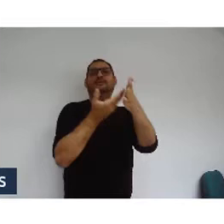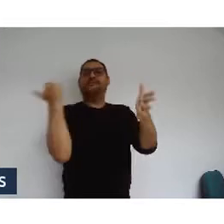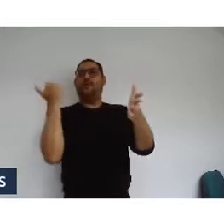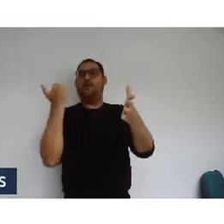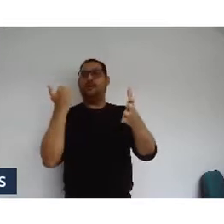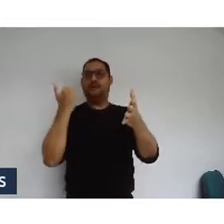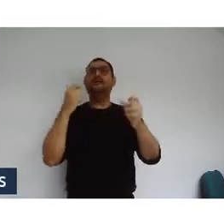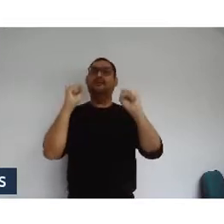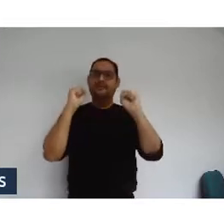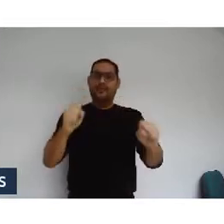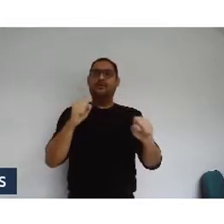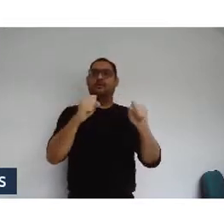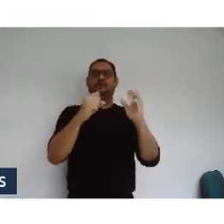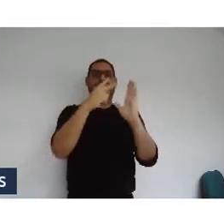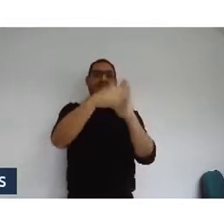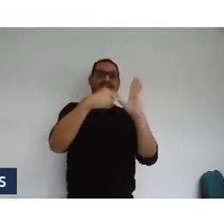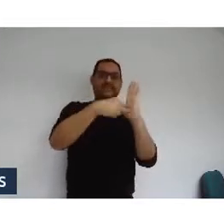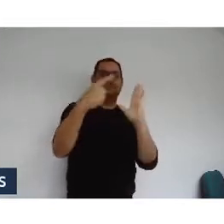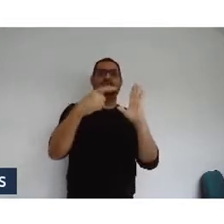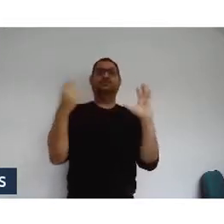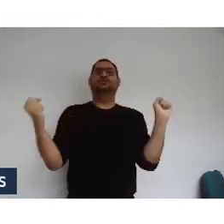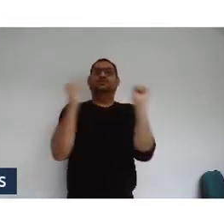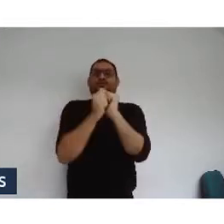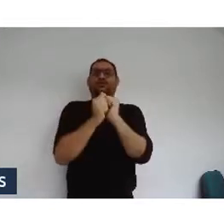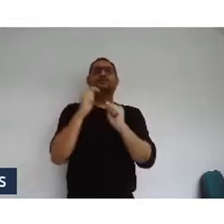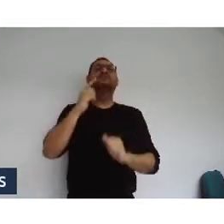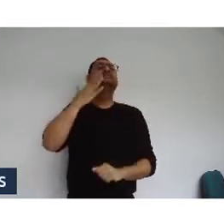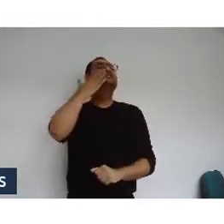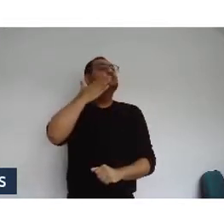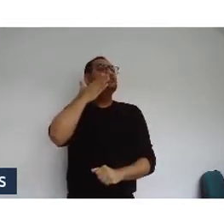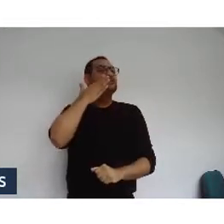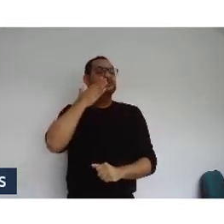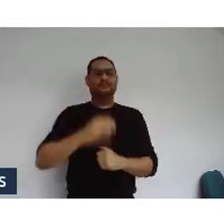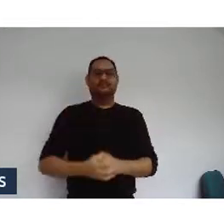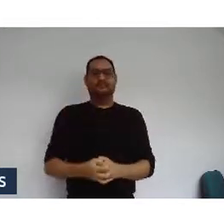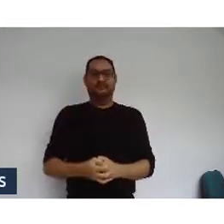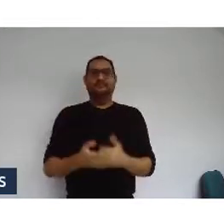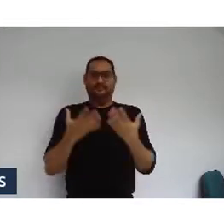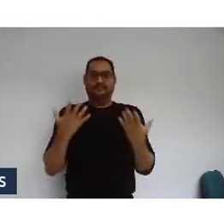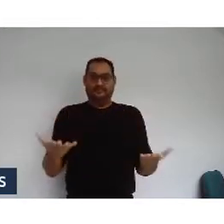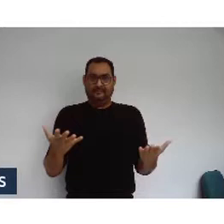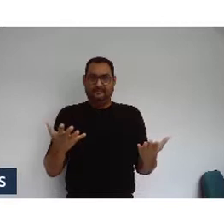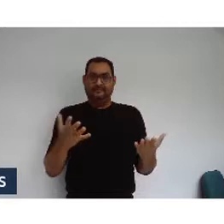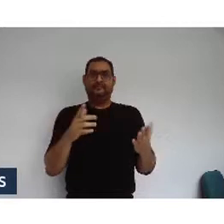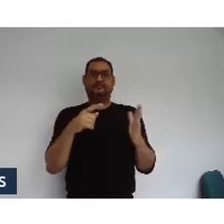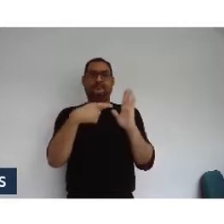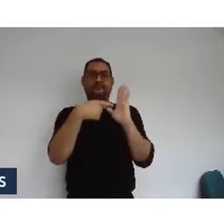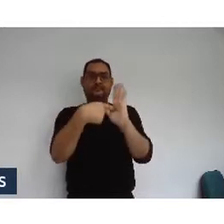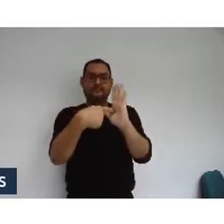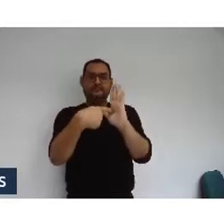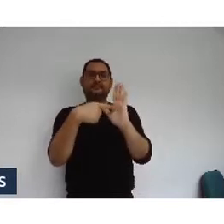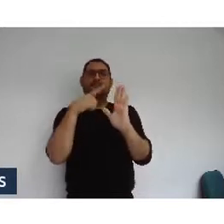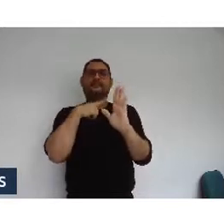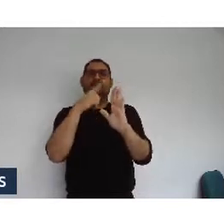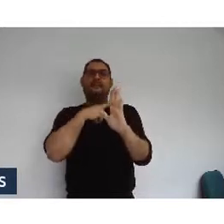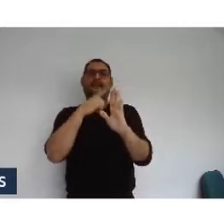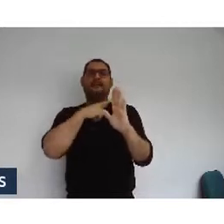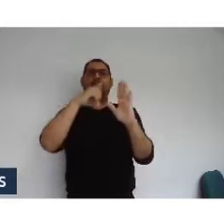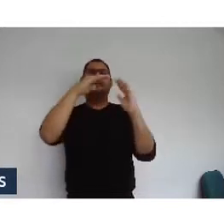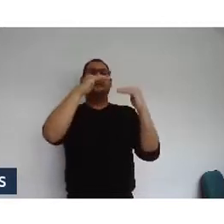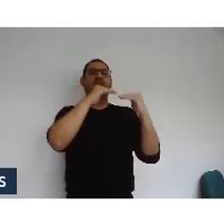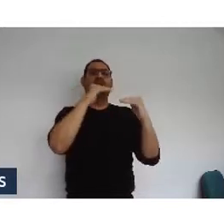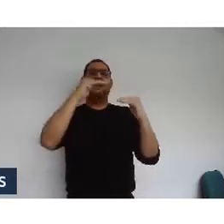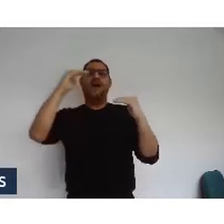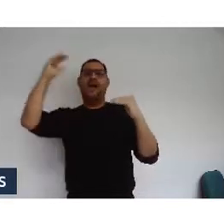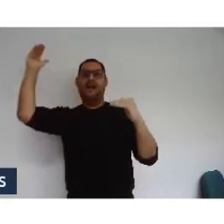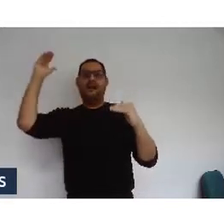entre o signo e os discursos. Então, ao fazer isso, nós vamos estar projetando escalas